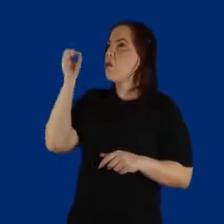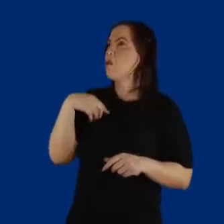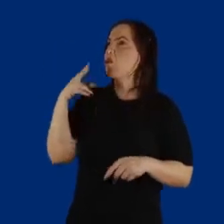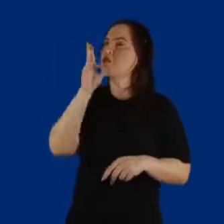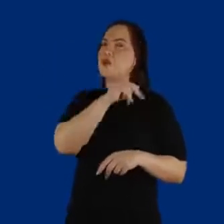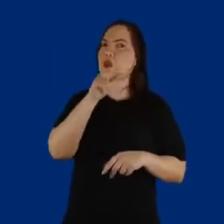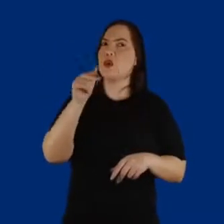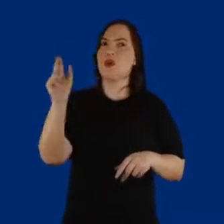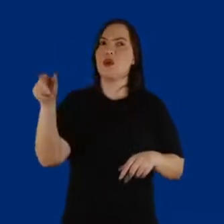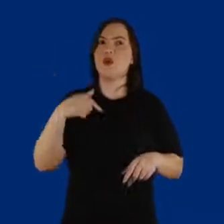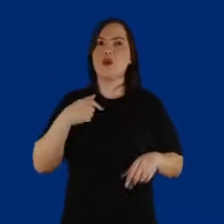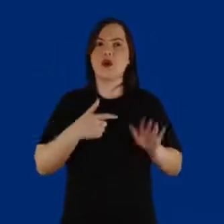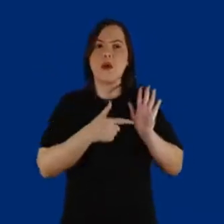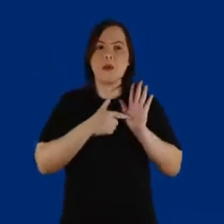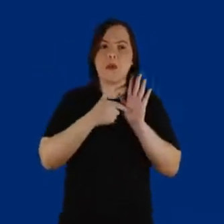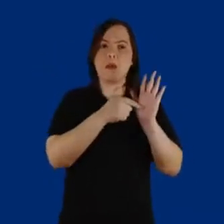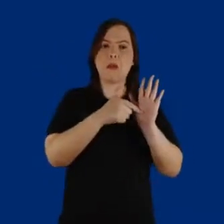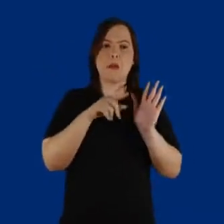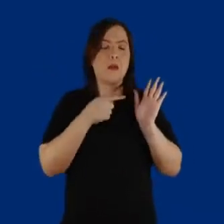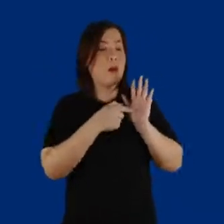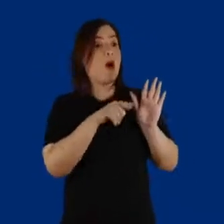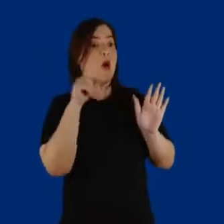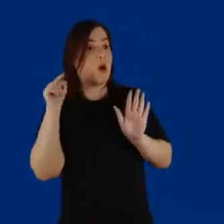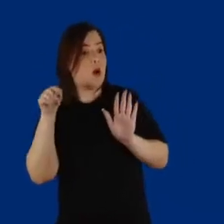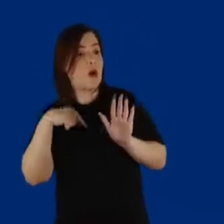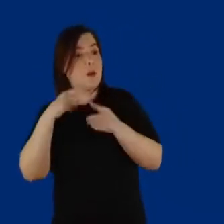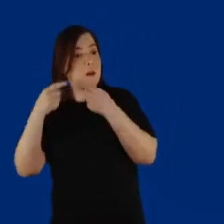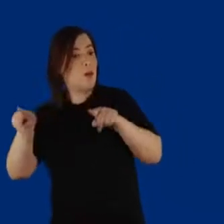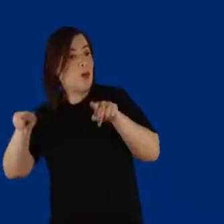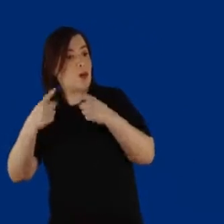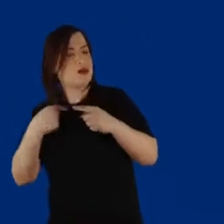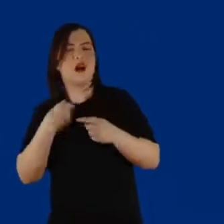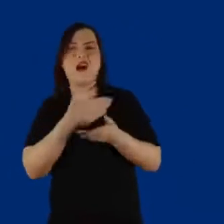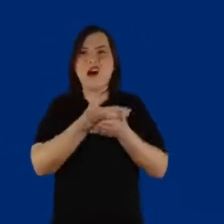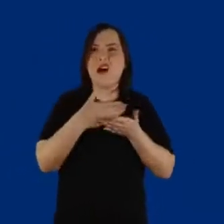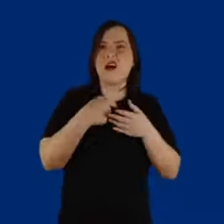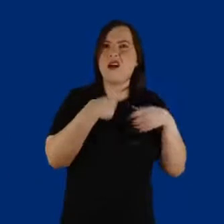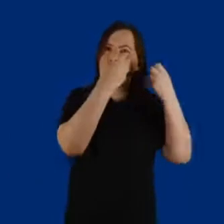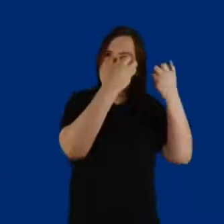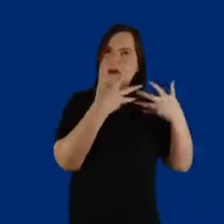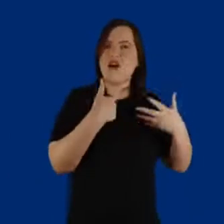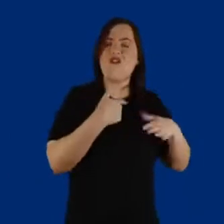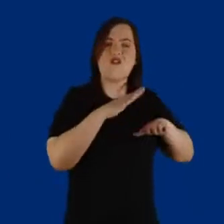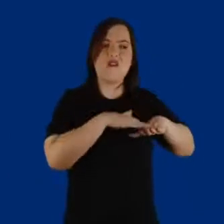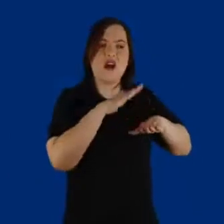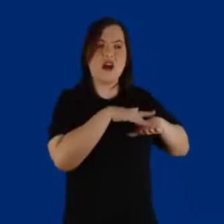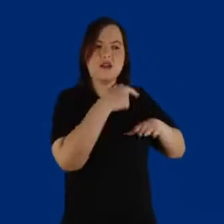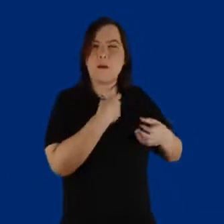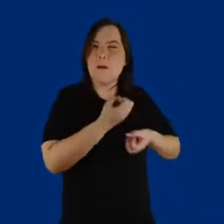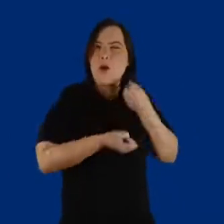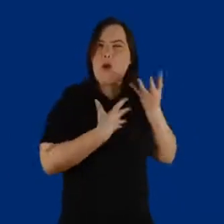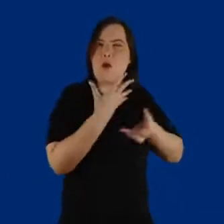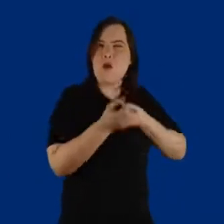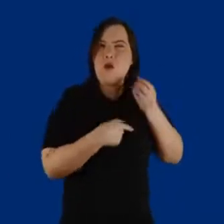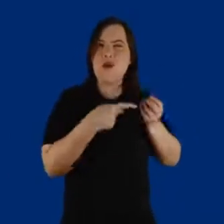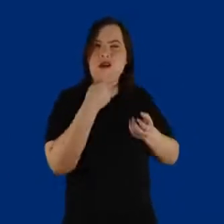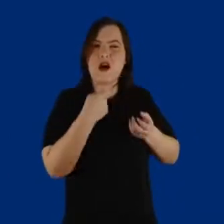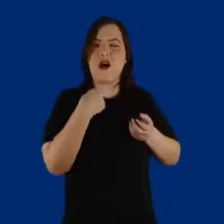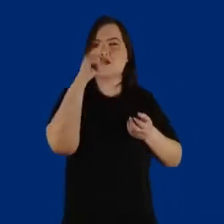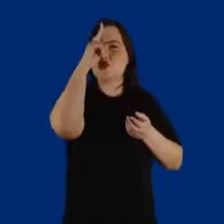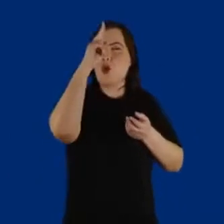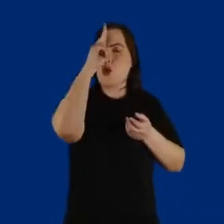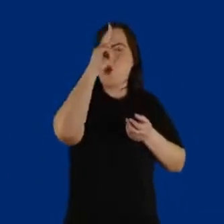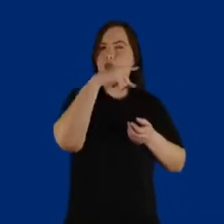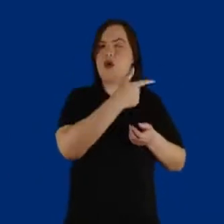mexido, apresentou música para eles e começou a falar sobre fazer os poemas, contar as